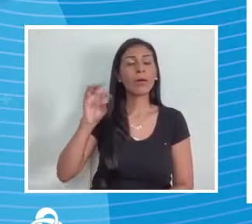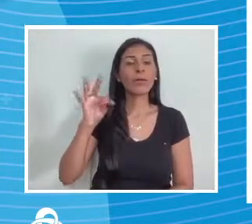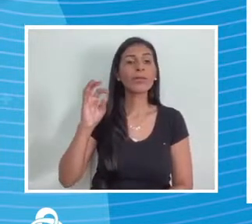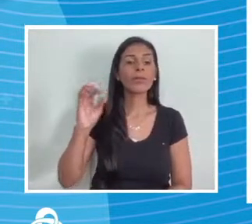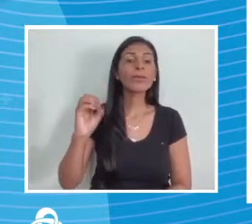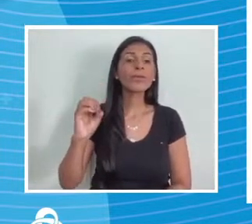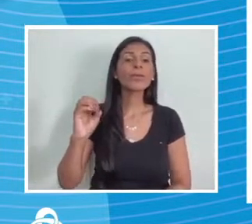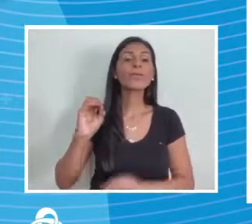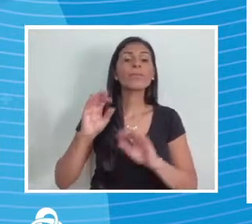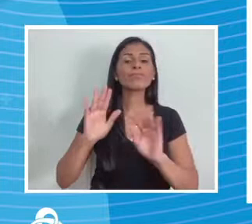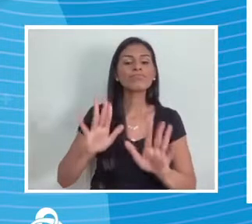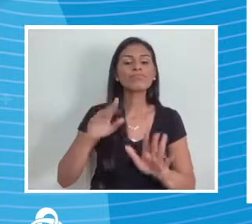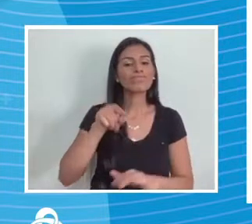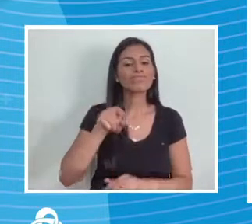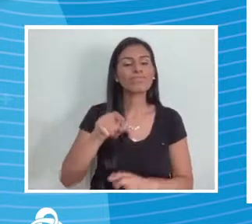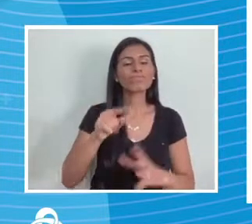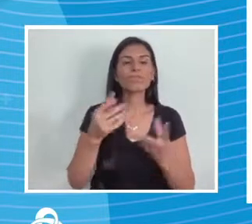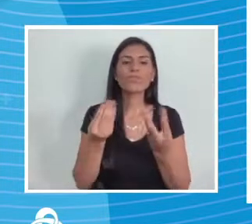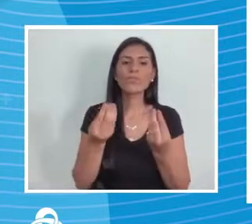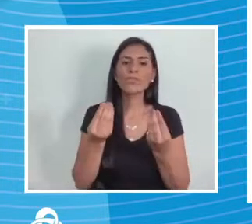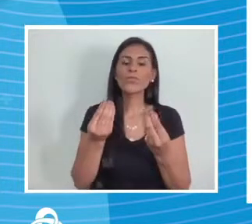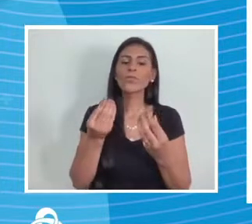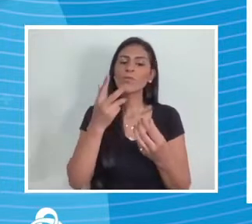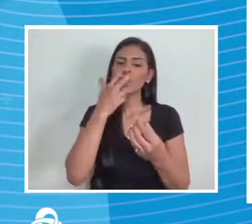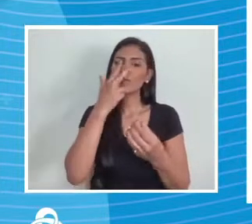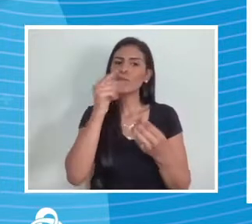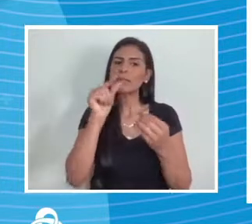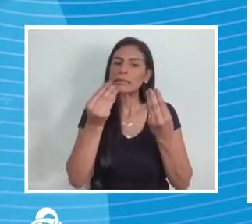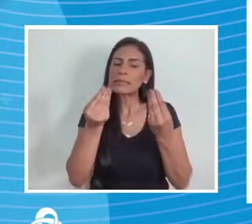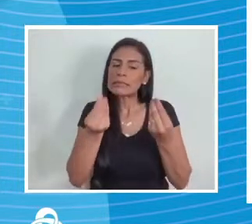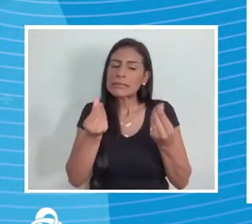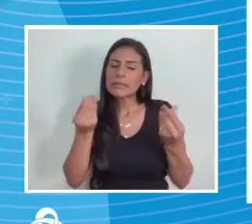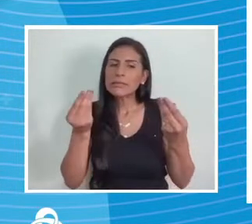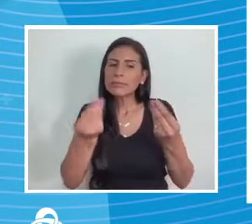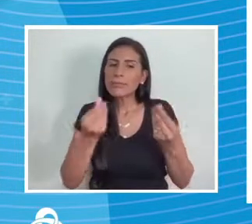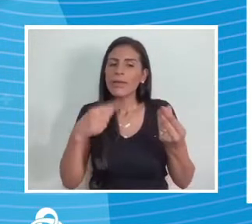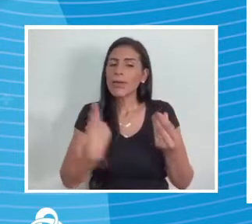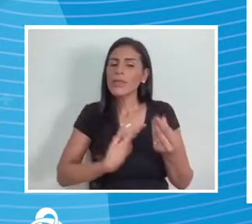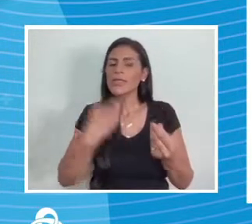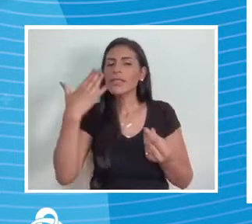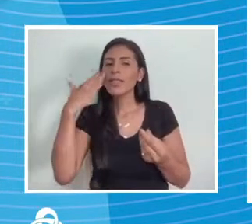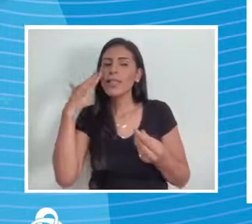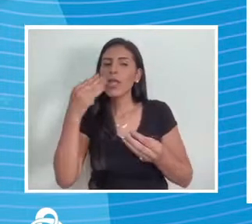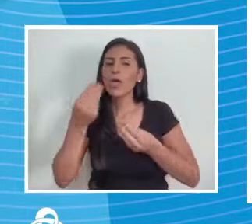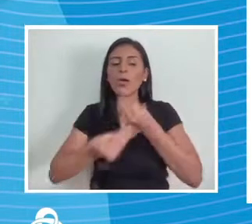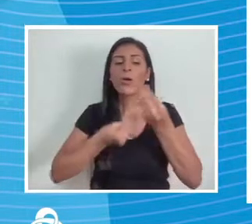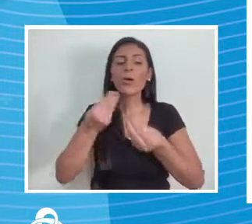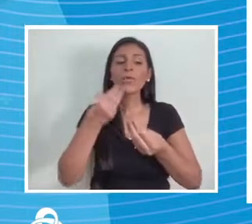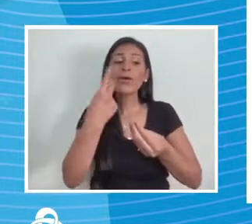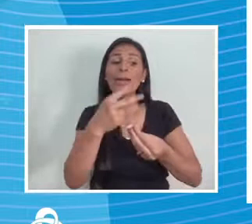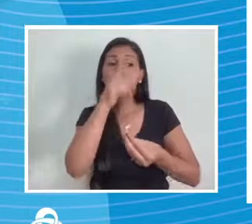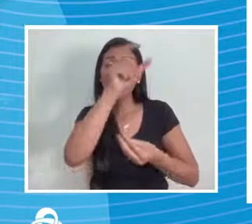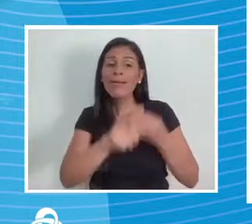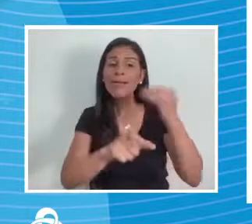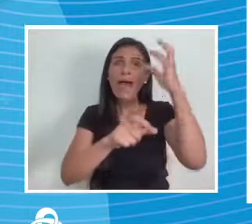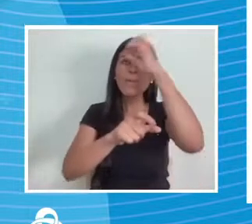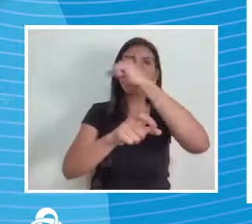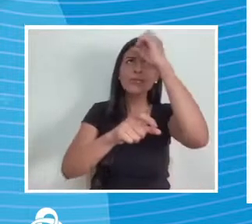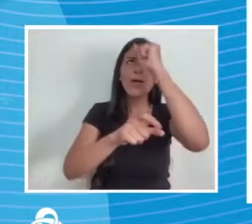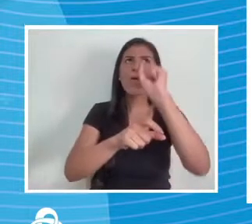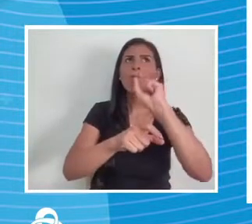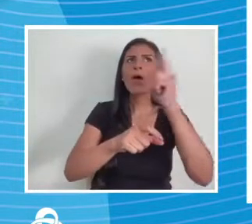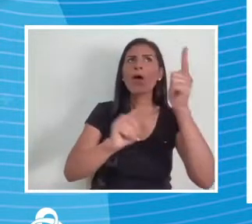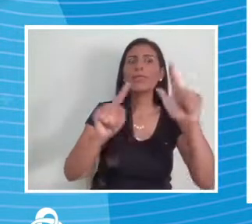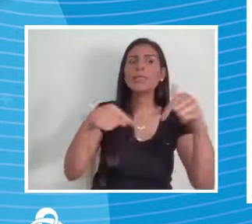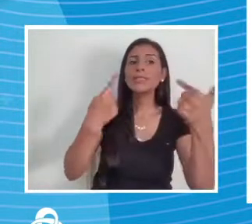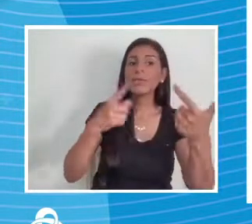né, para que a gente possa realmente entender que desafios de aprendizagem esses estudantes têm, né? Então,